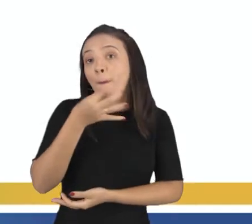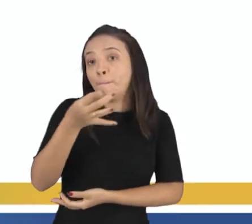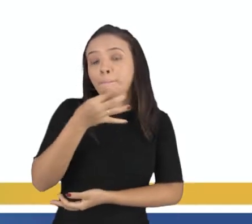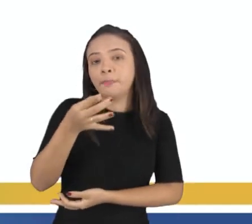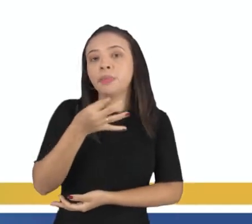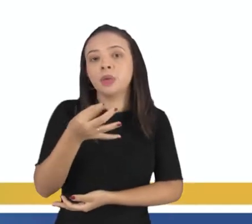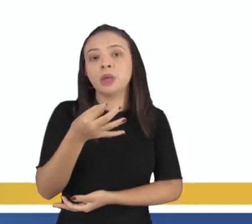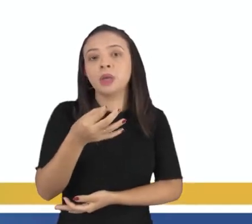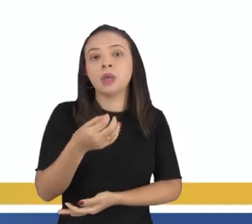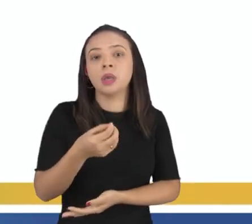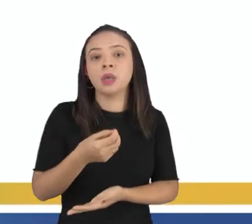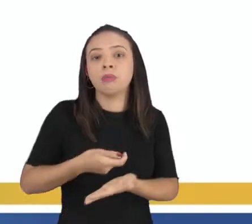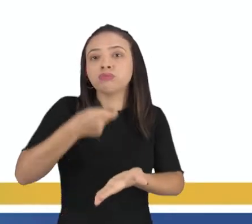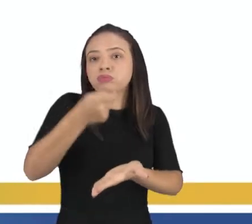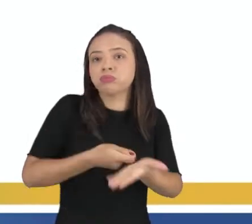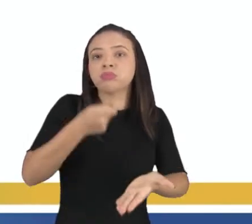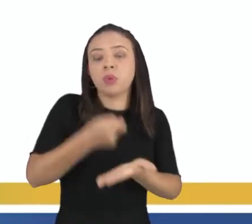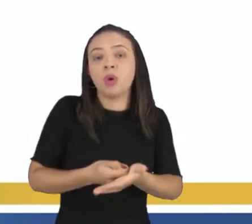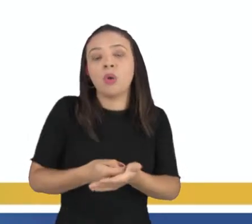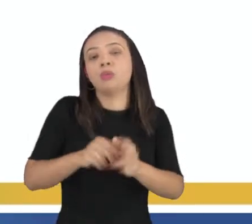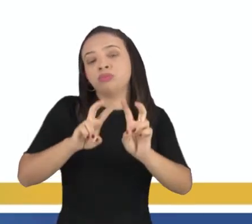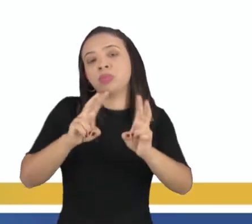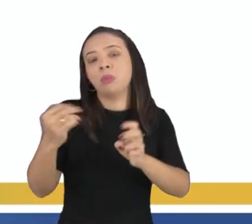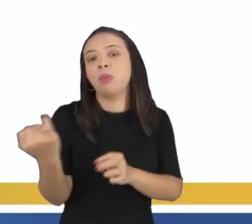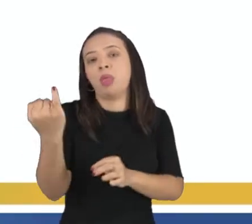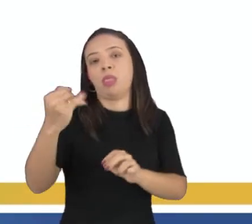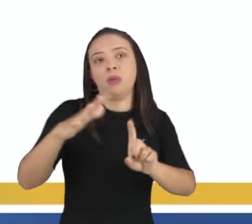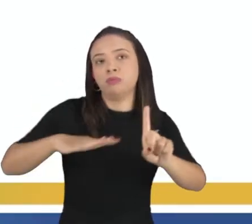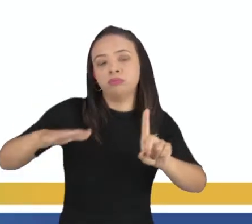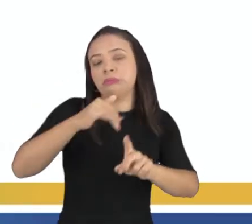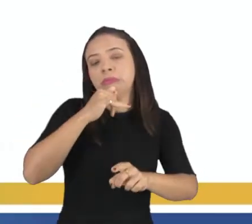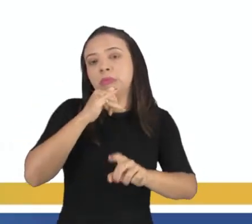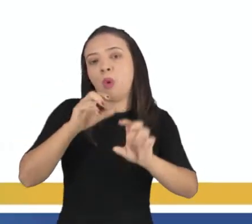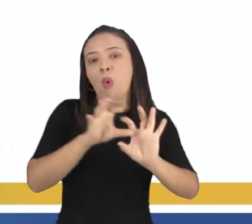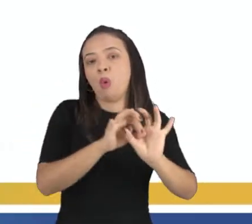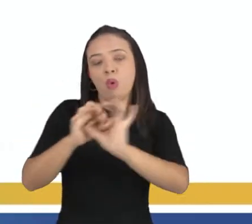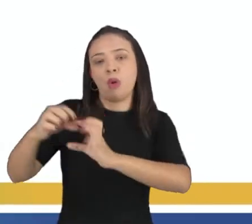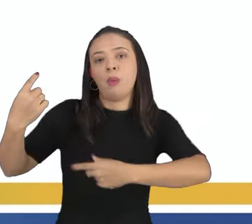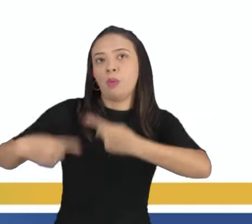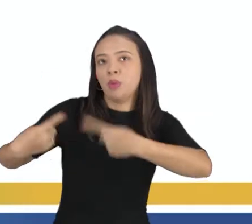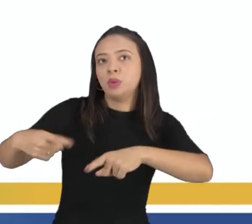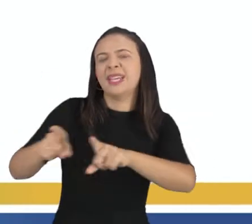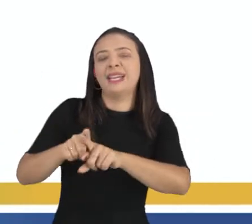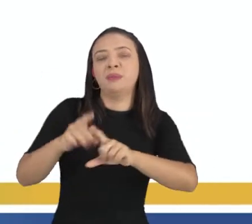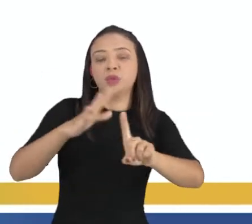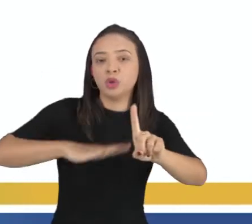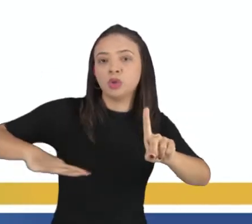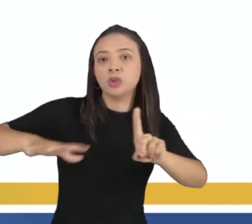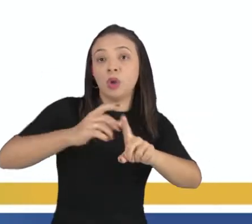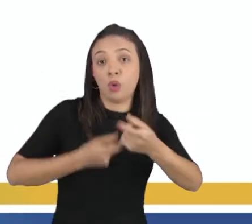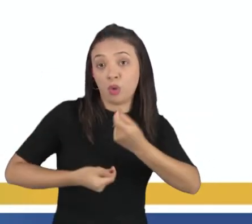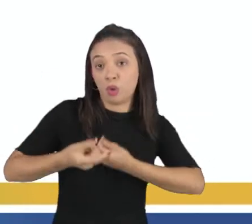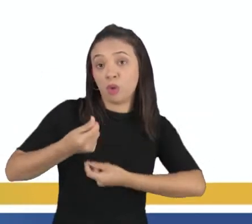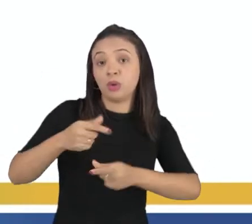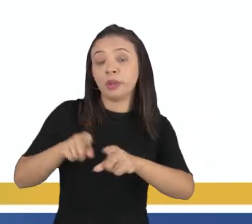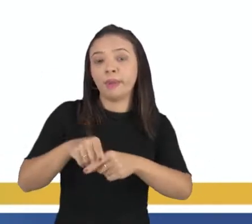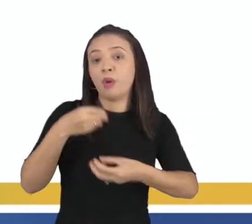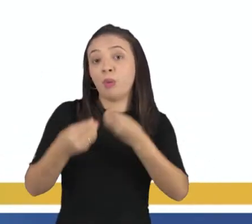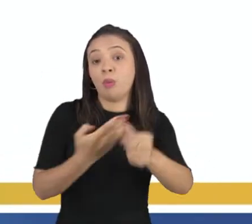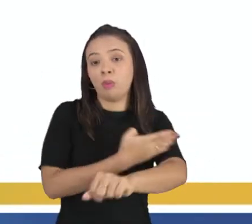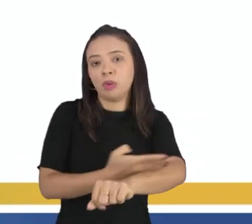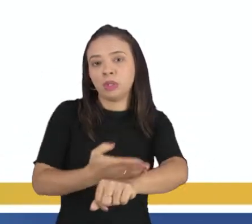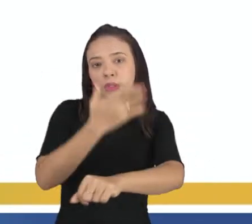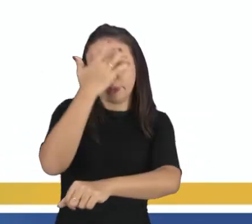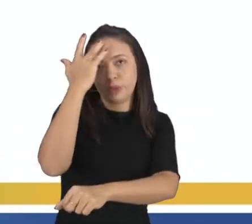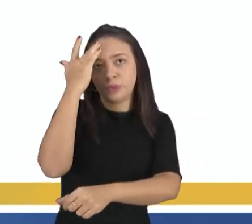assunto relevante para a sociedade. Pode ser um contexto político, socioeconômico ou comportamental. O interessante